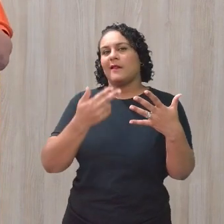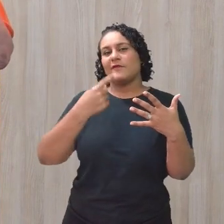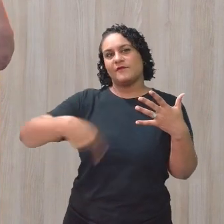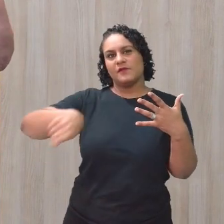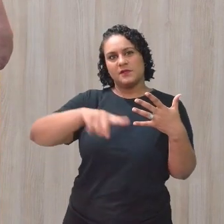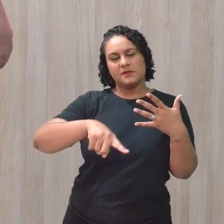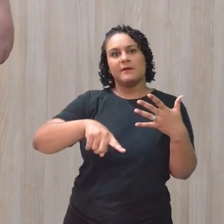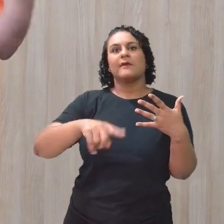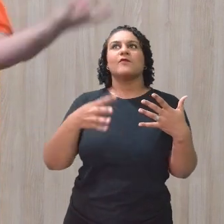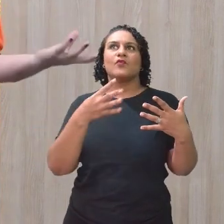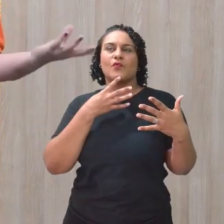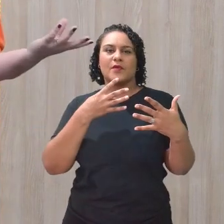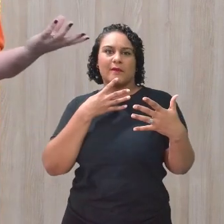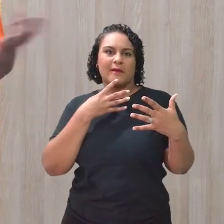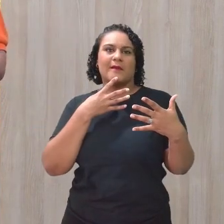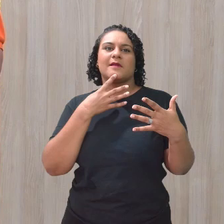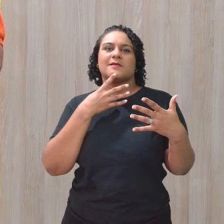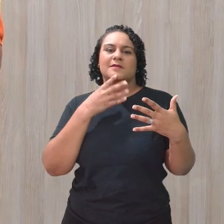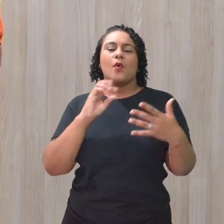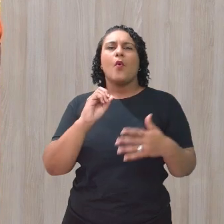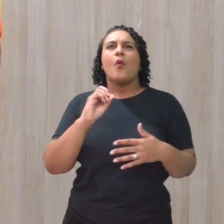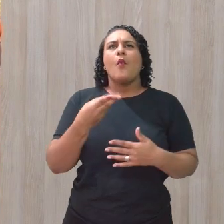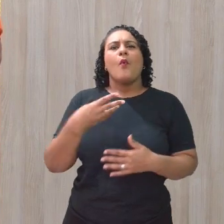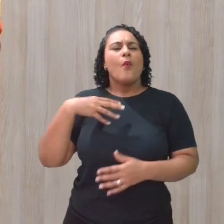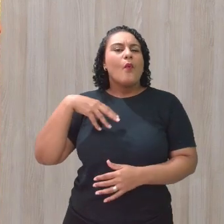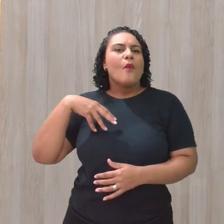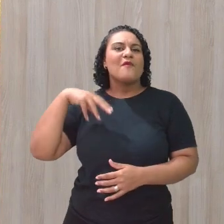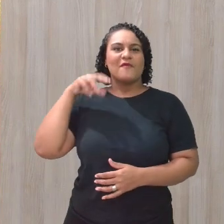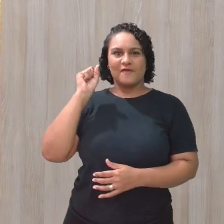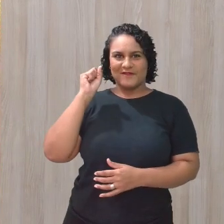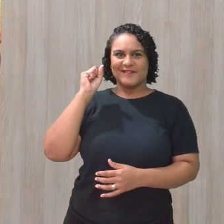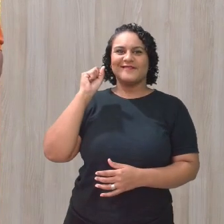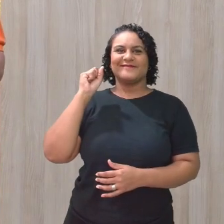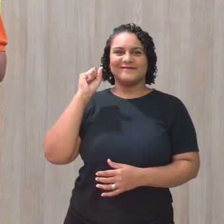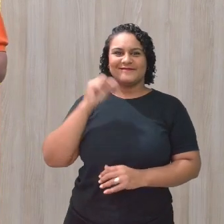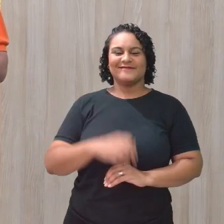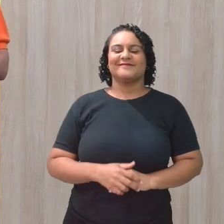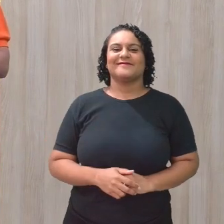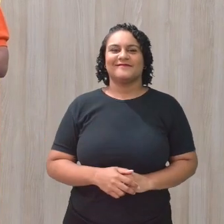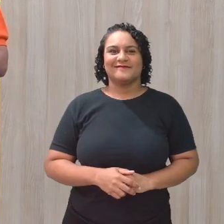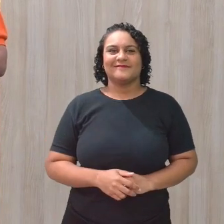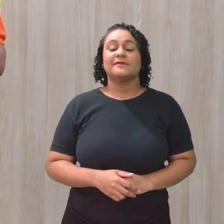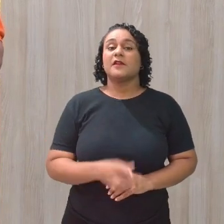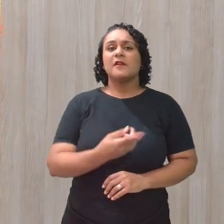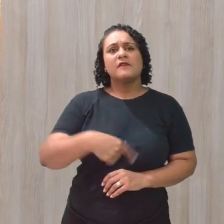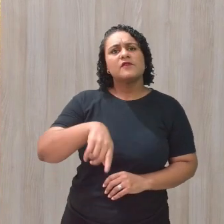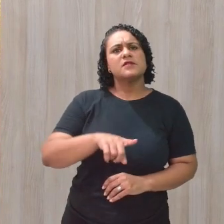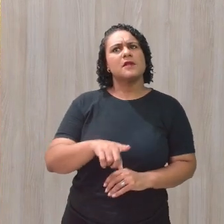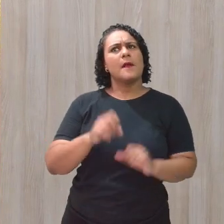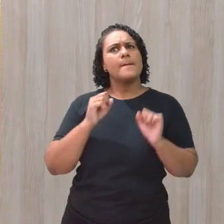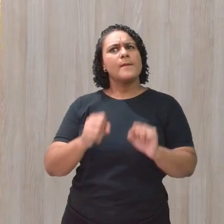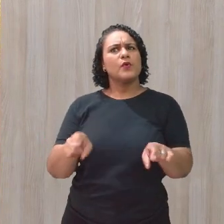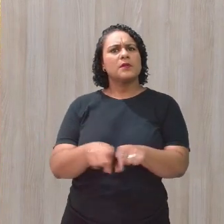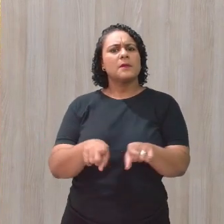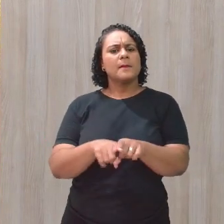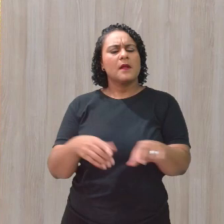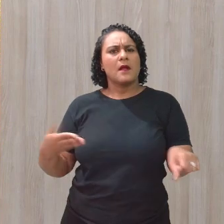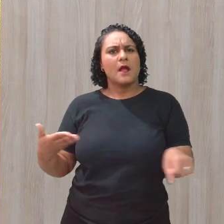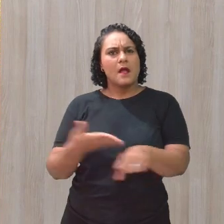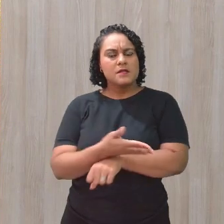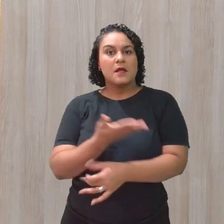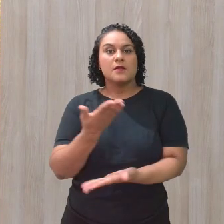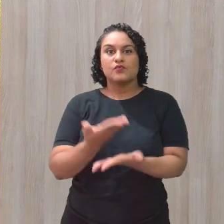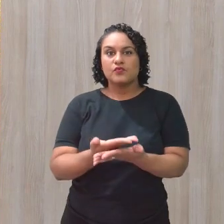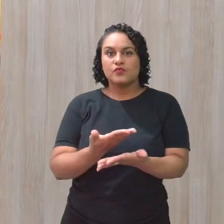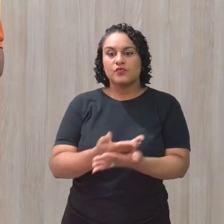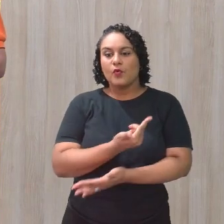já ouviram falar e podem ouvir falar nelas e vocês podem ter acesso a